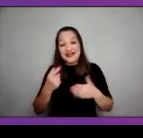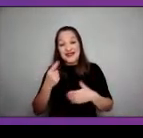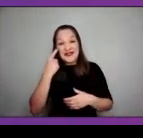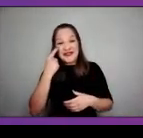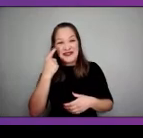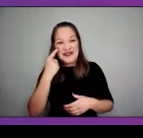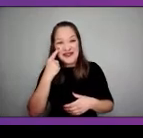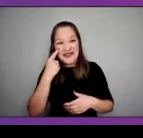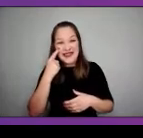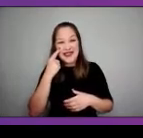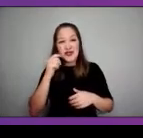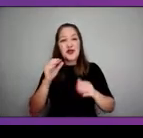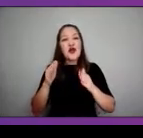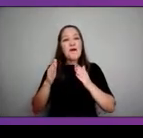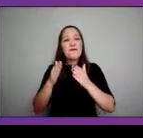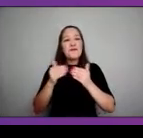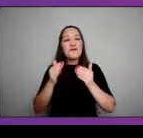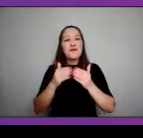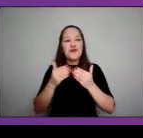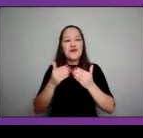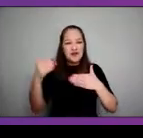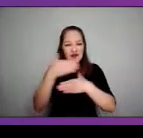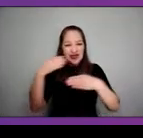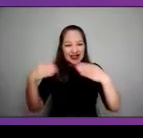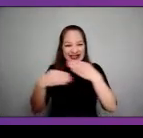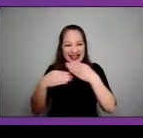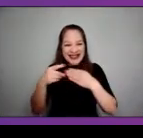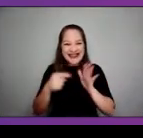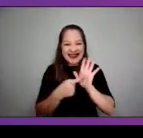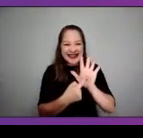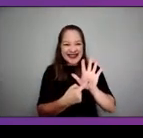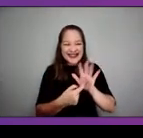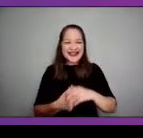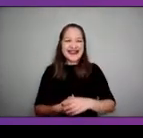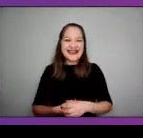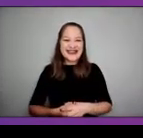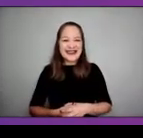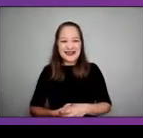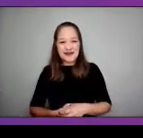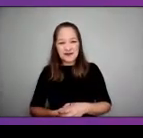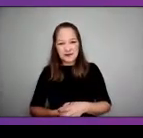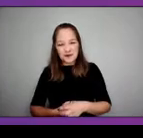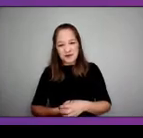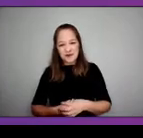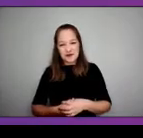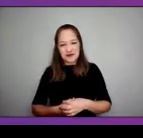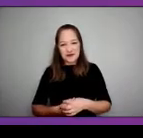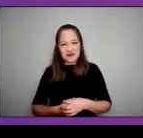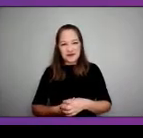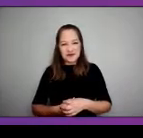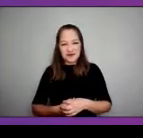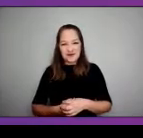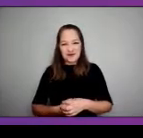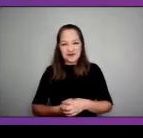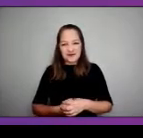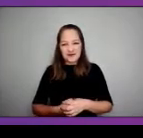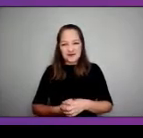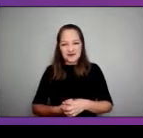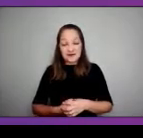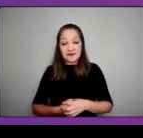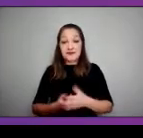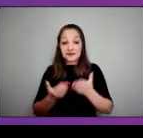a produção pode colocar no armário alguns Live deixa eu ver aqui esse passo aqui ó